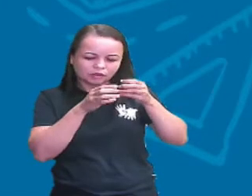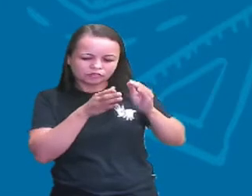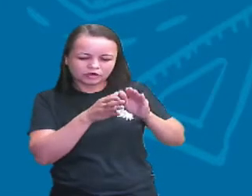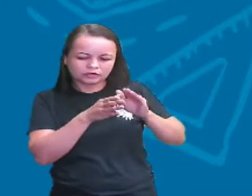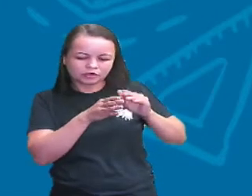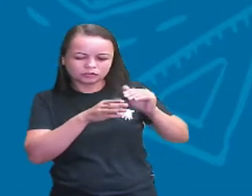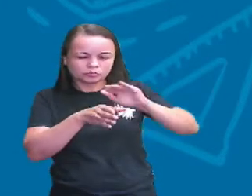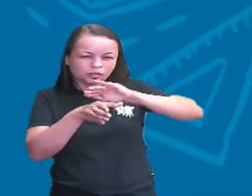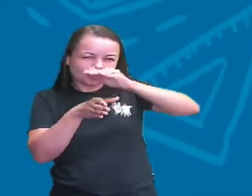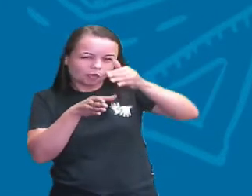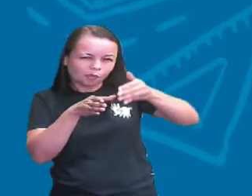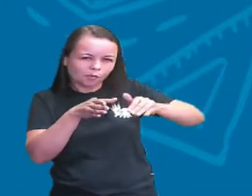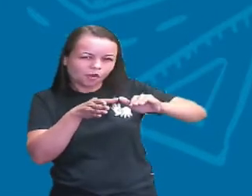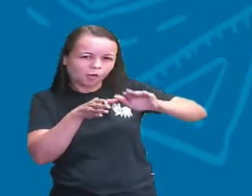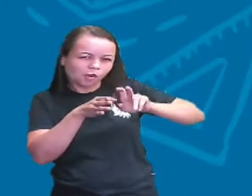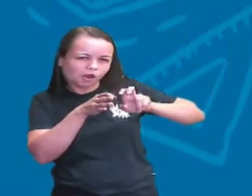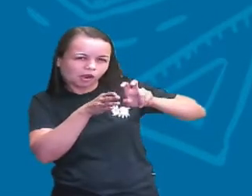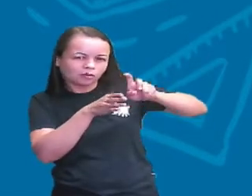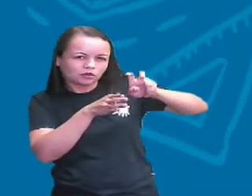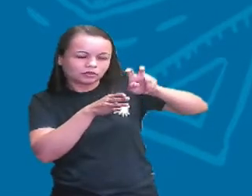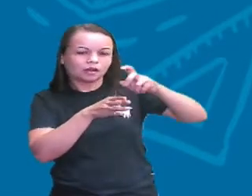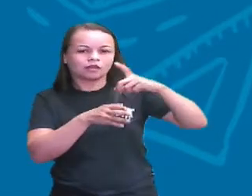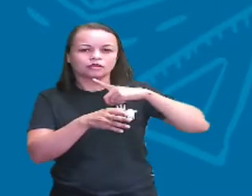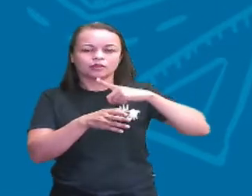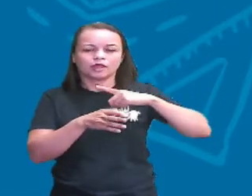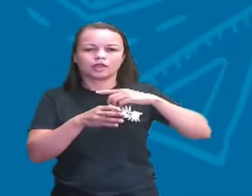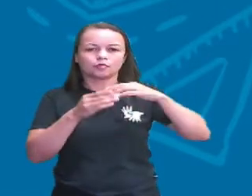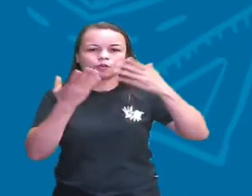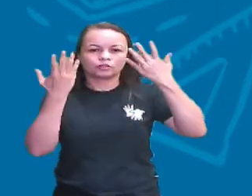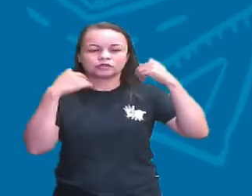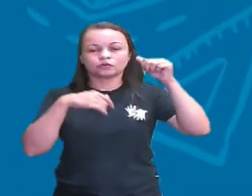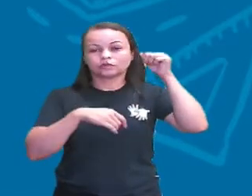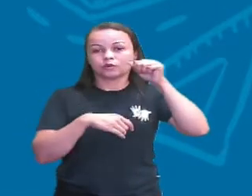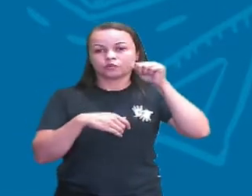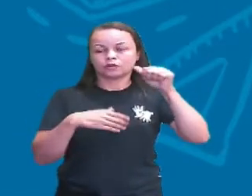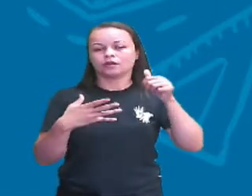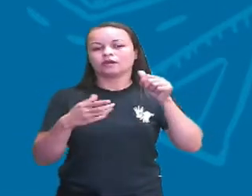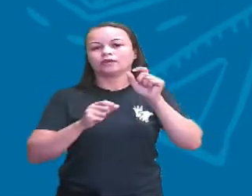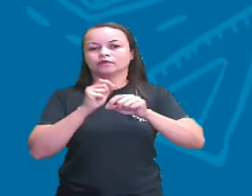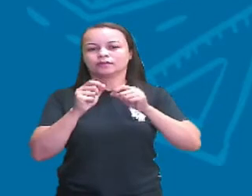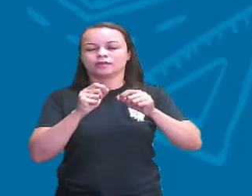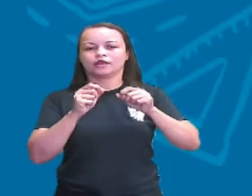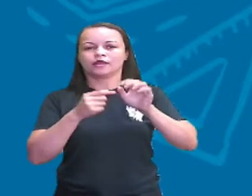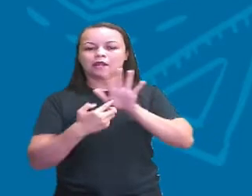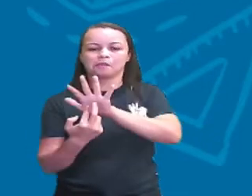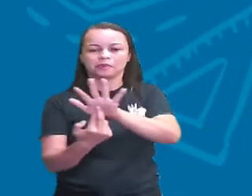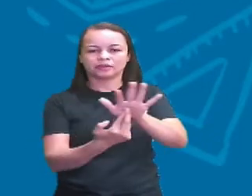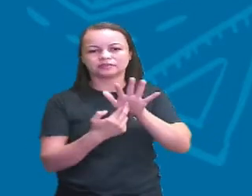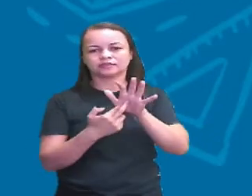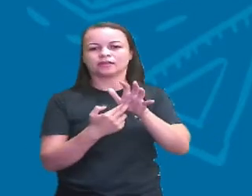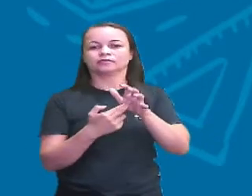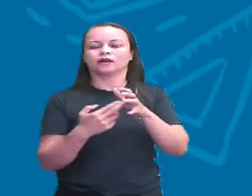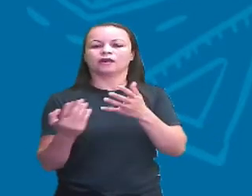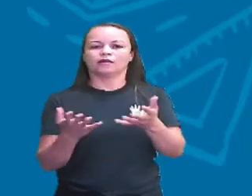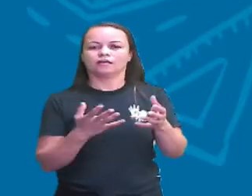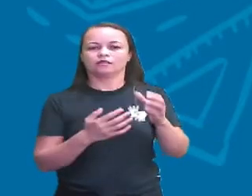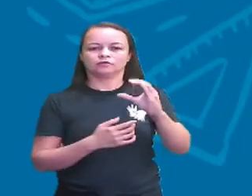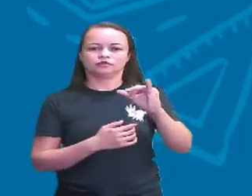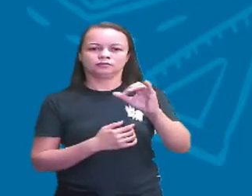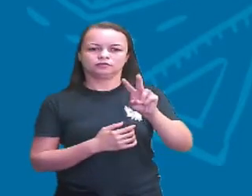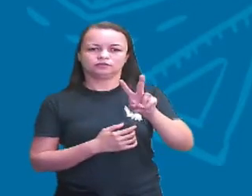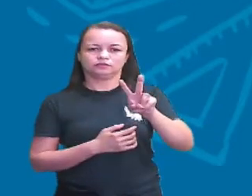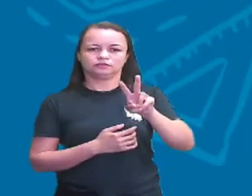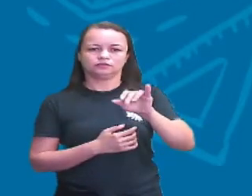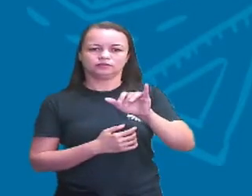no fundo, nós temos uma estátua de uma mulher que representa a civilização. Então é como se esse homem